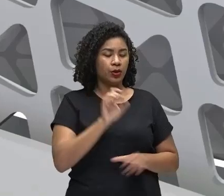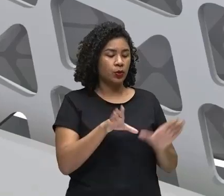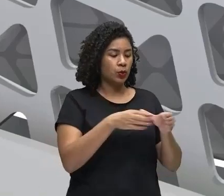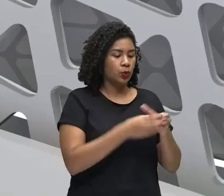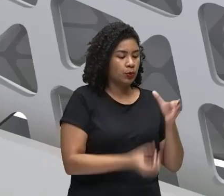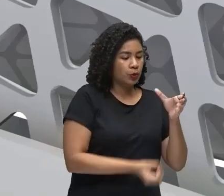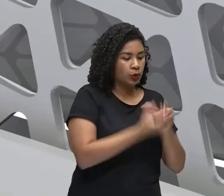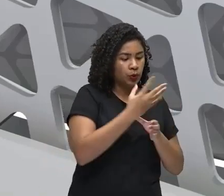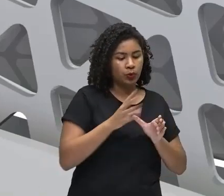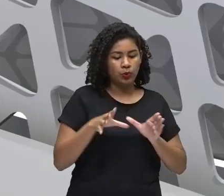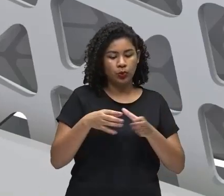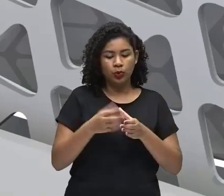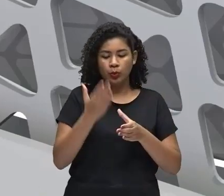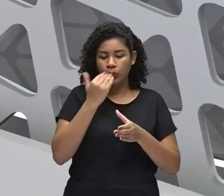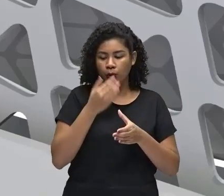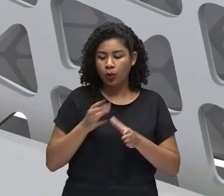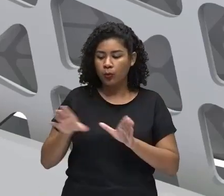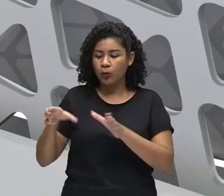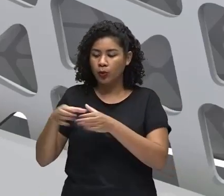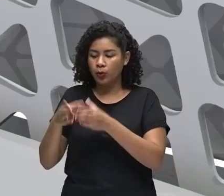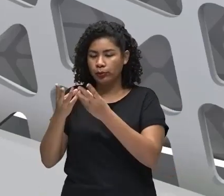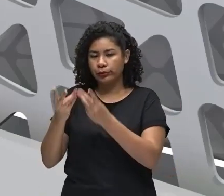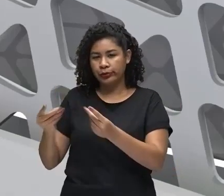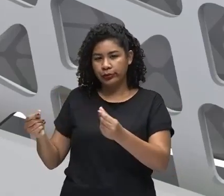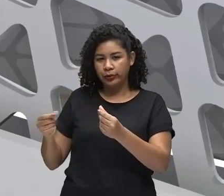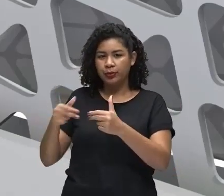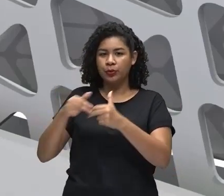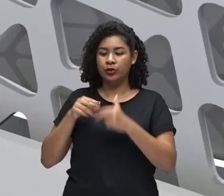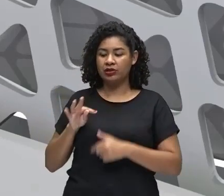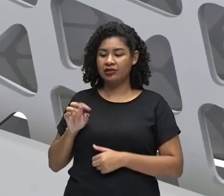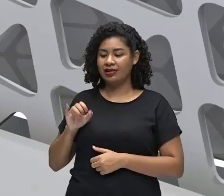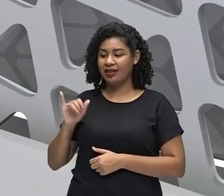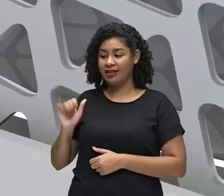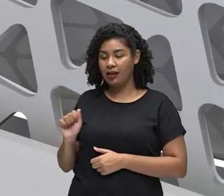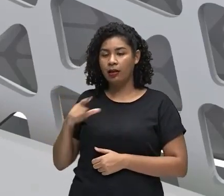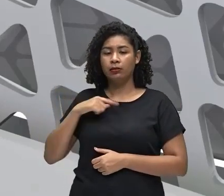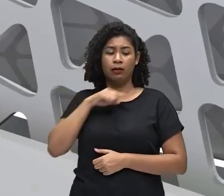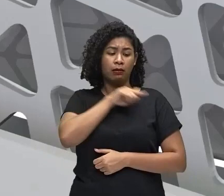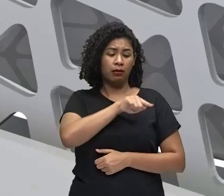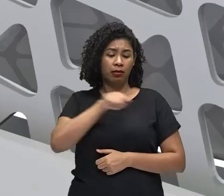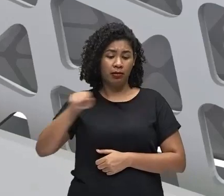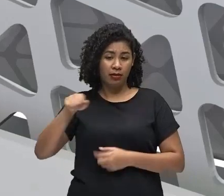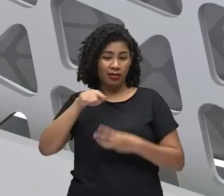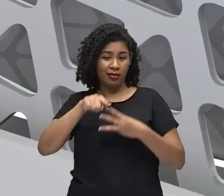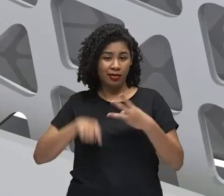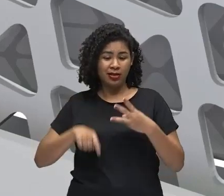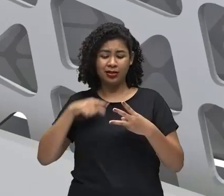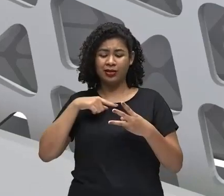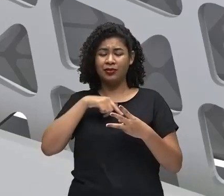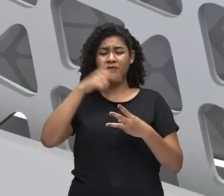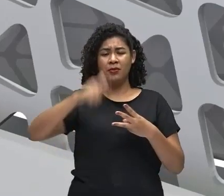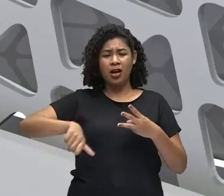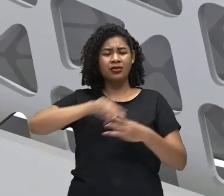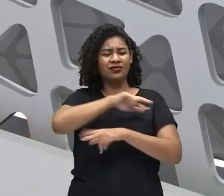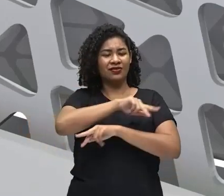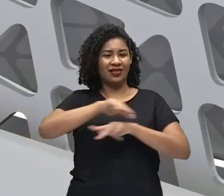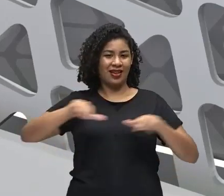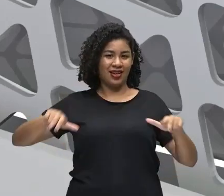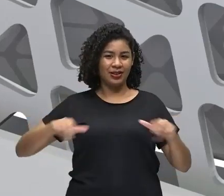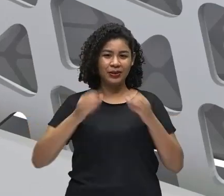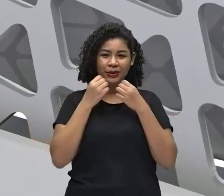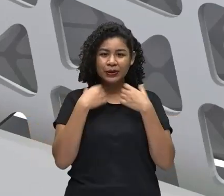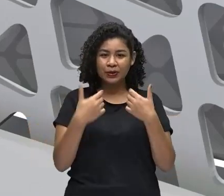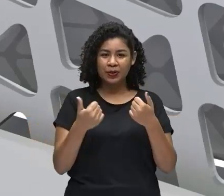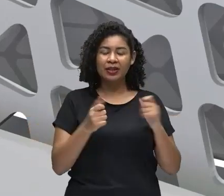os decompositores. E aí quando você fala de teias, são várias dessas cadeias alimentares ali no ecossistema, certo? Vamos ver aí a